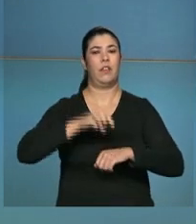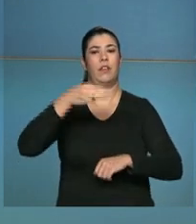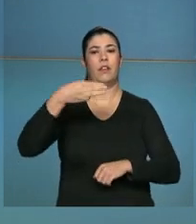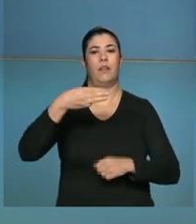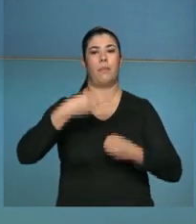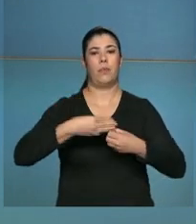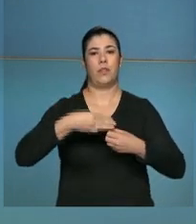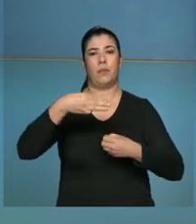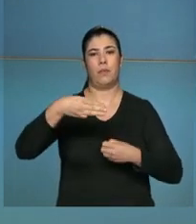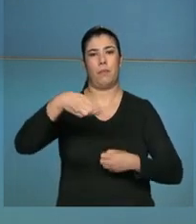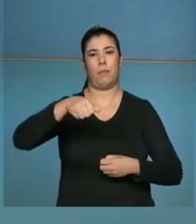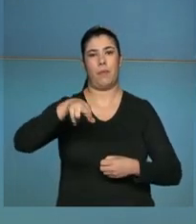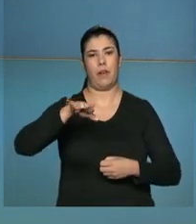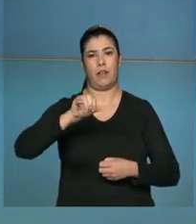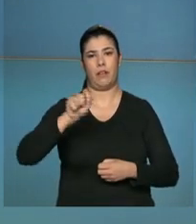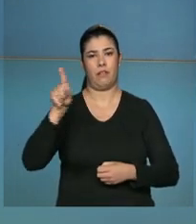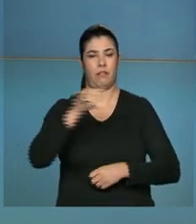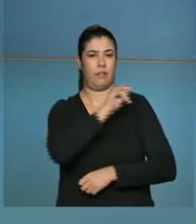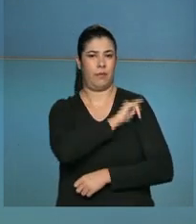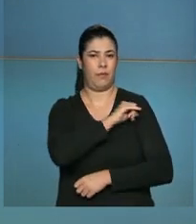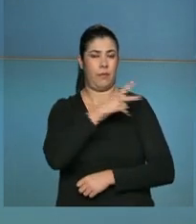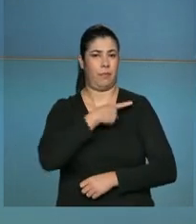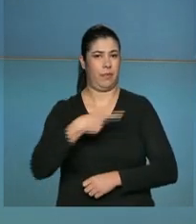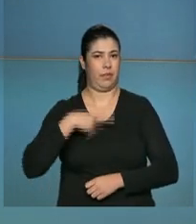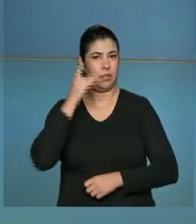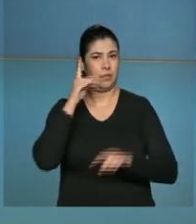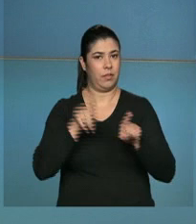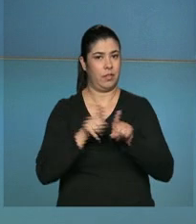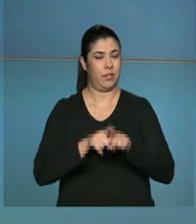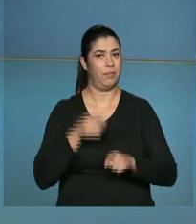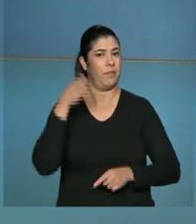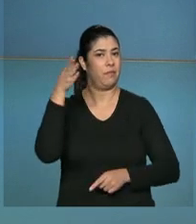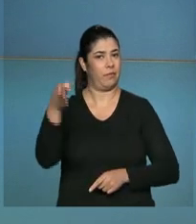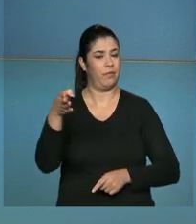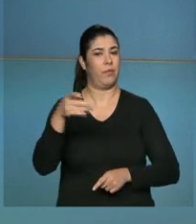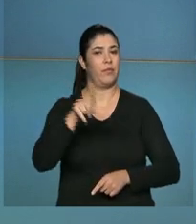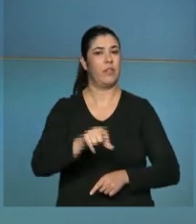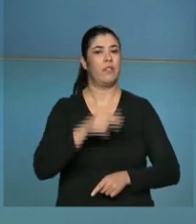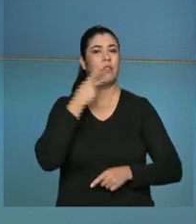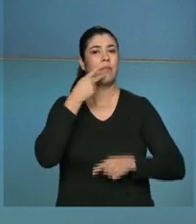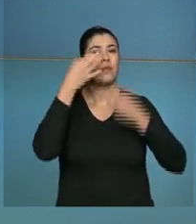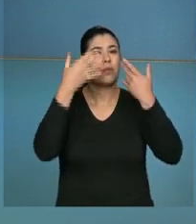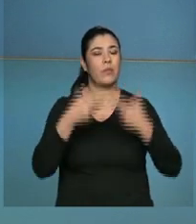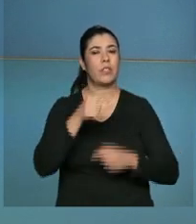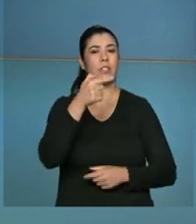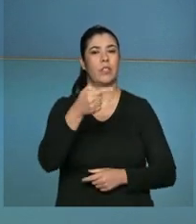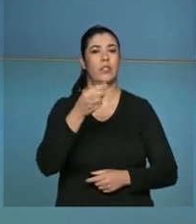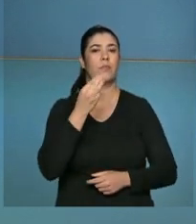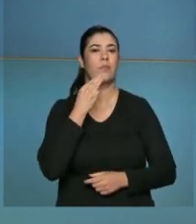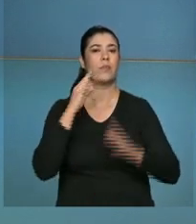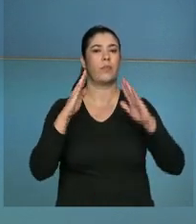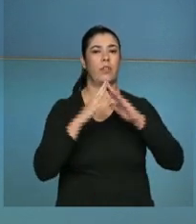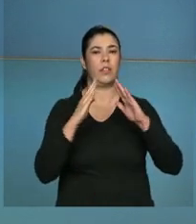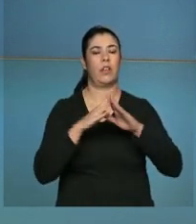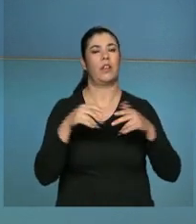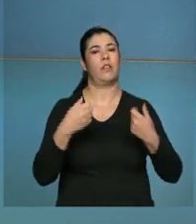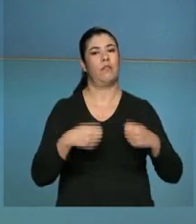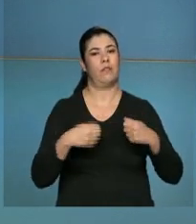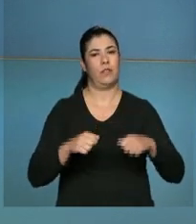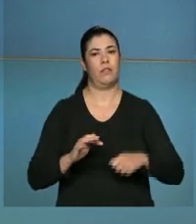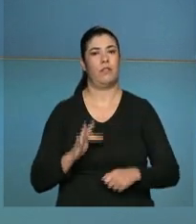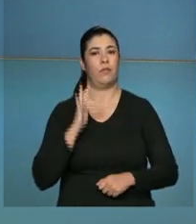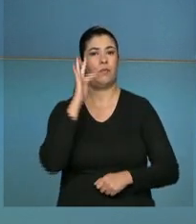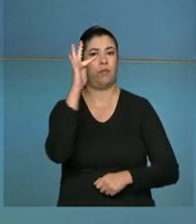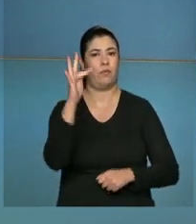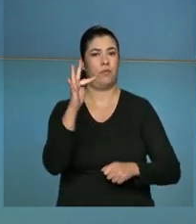Maricá, no Rio de Janeiro. A presidenta Dilma Rousseff também esteve lá e destacou que cerca de 7 milhões de casas devem ser